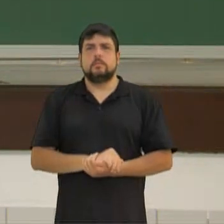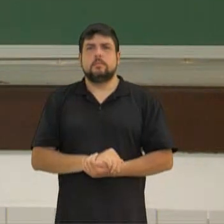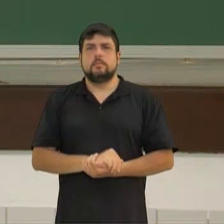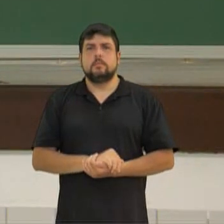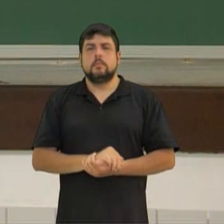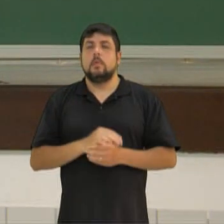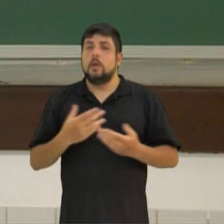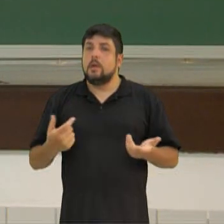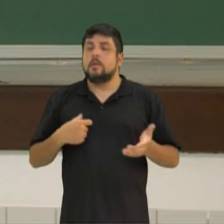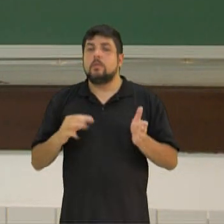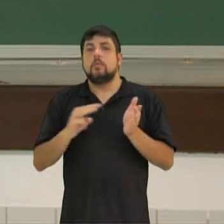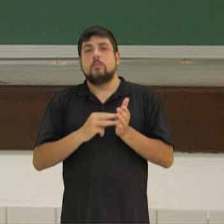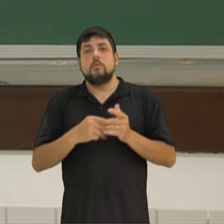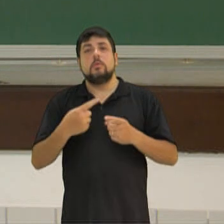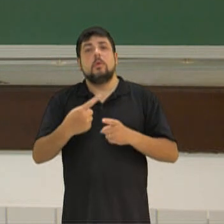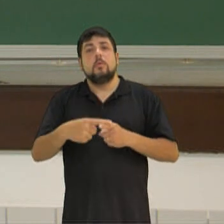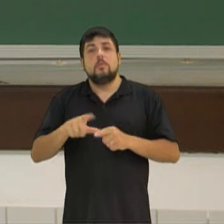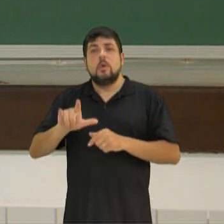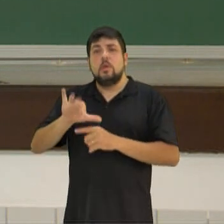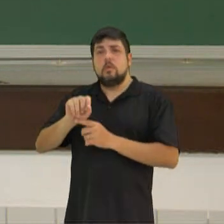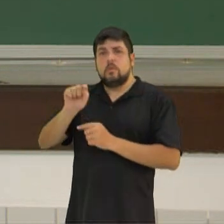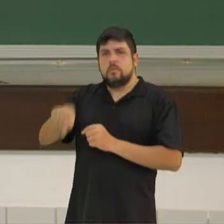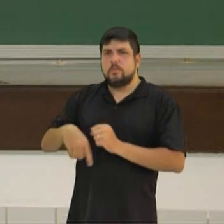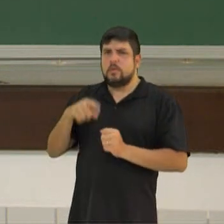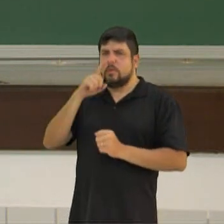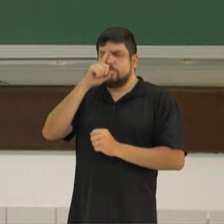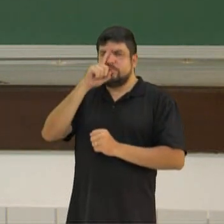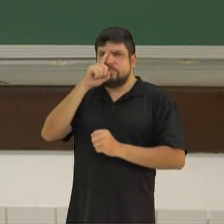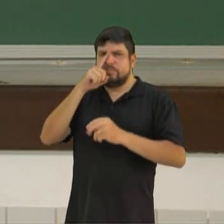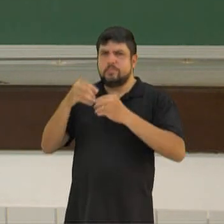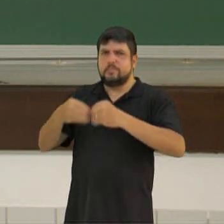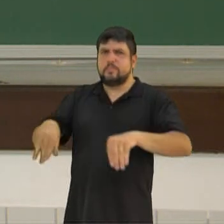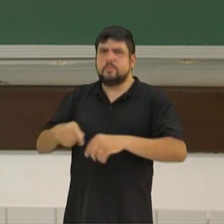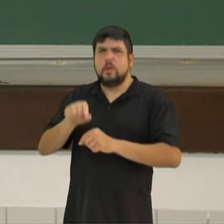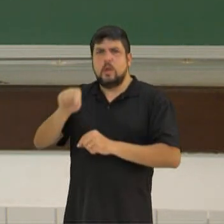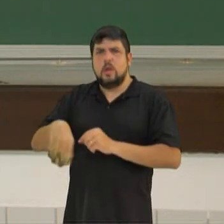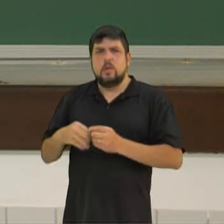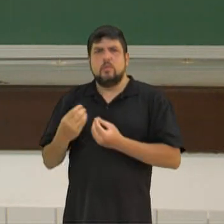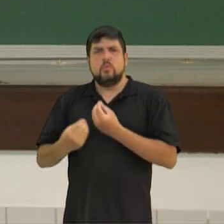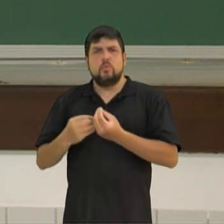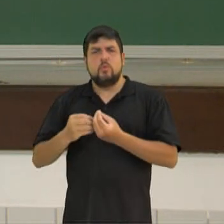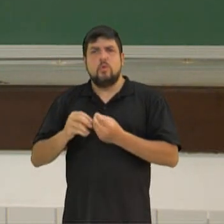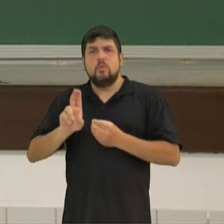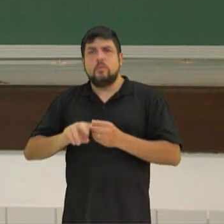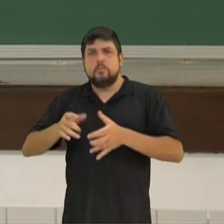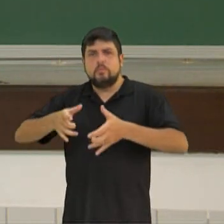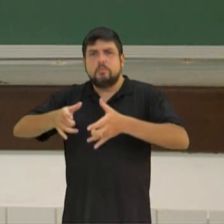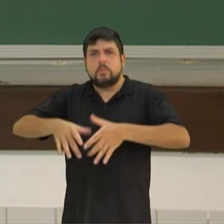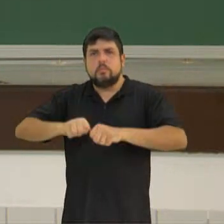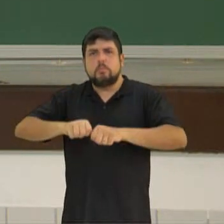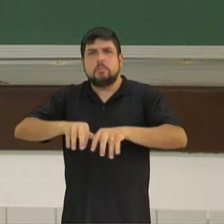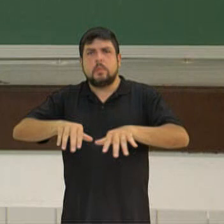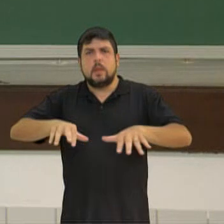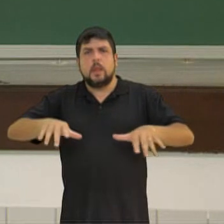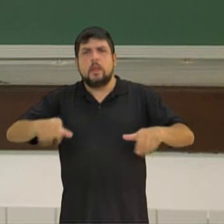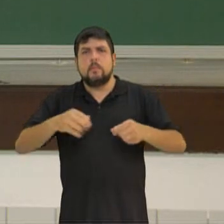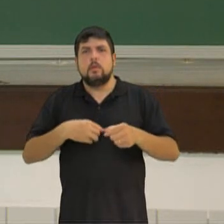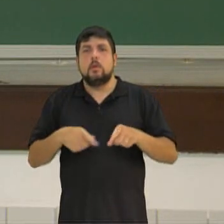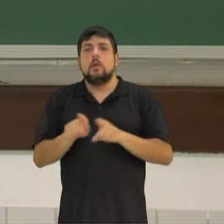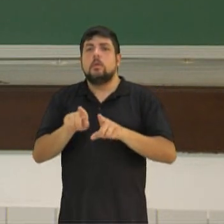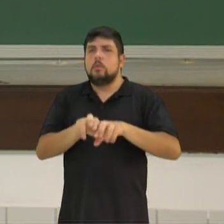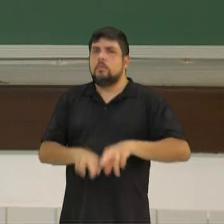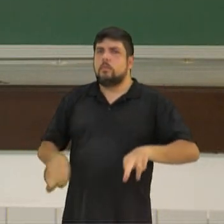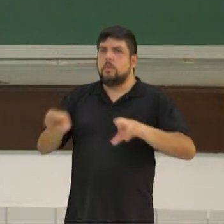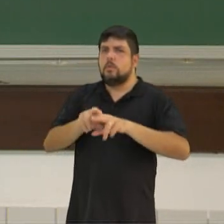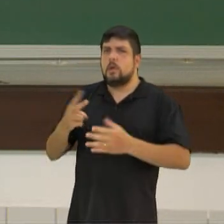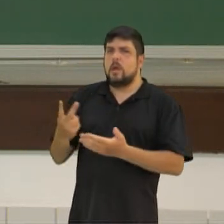do porquê o lixo eletrônico ser tão prejudicial. Os processos de oxirredução que vão liberar substâncias e a reciclagem